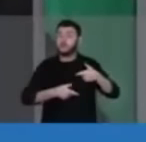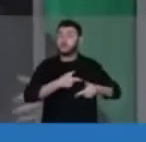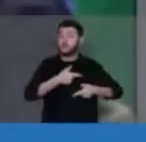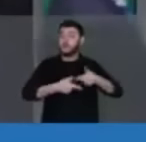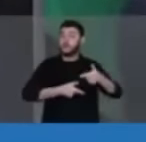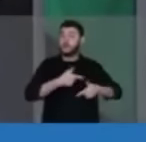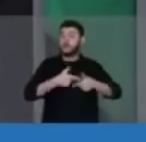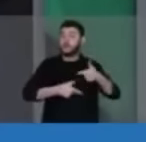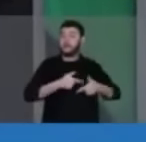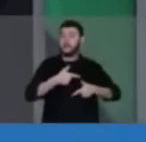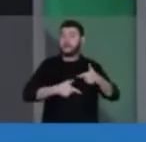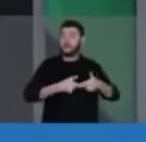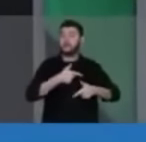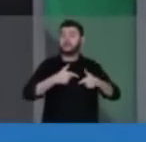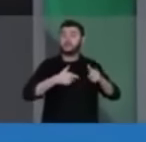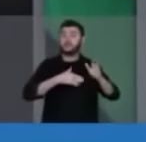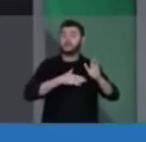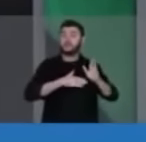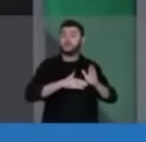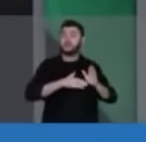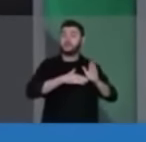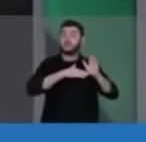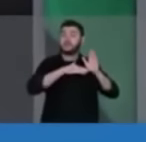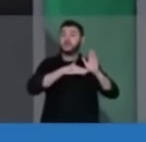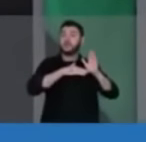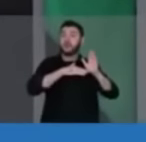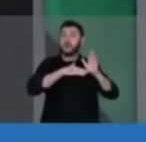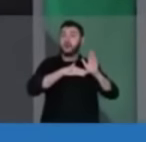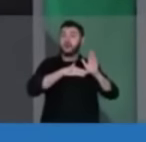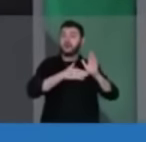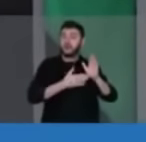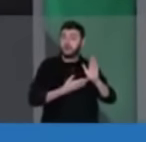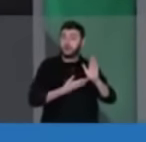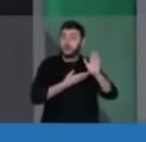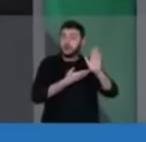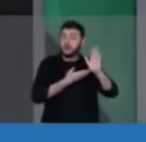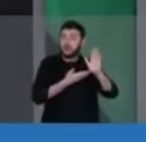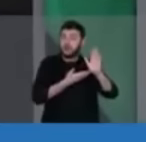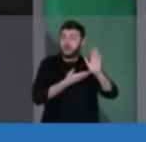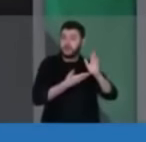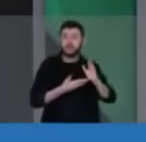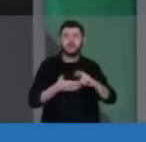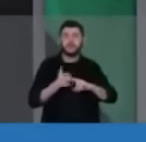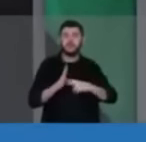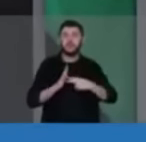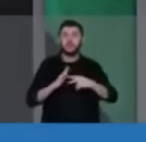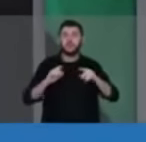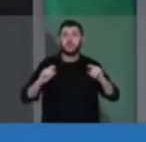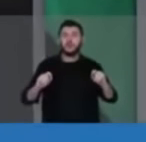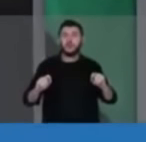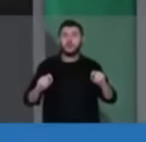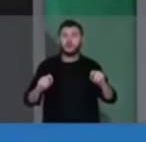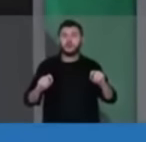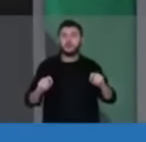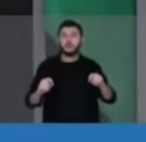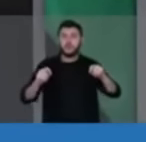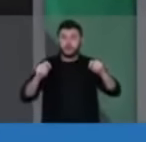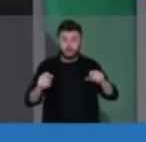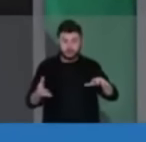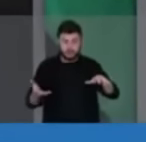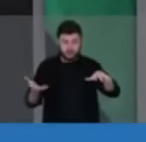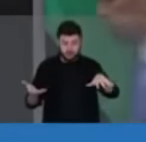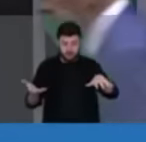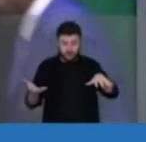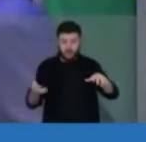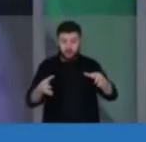praticamente todas as comissões da câmara é um remanejamento interno entre as comissões e indo